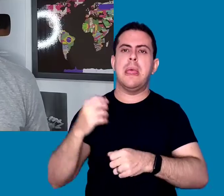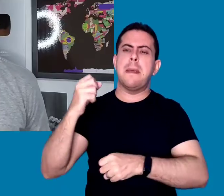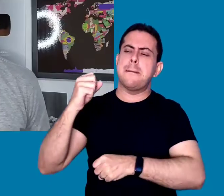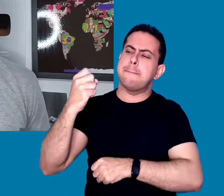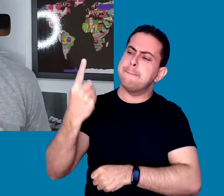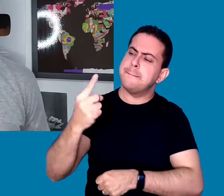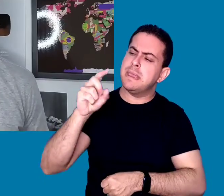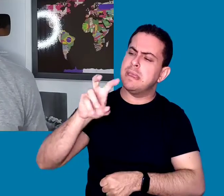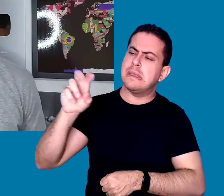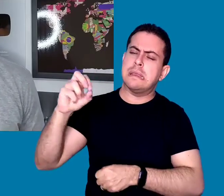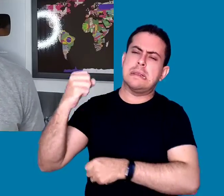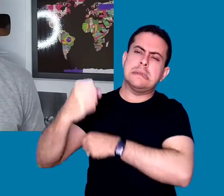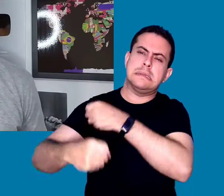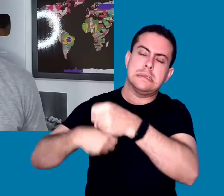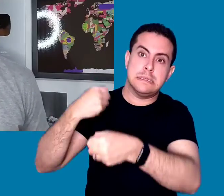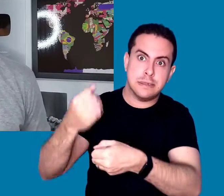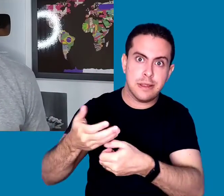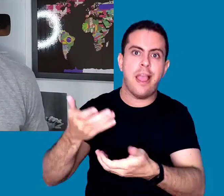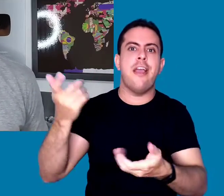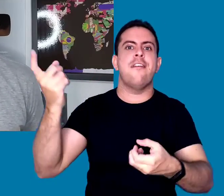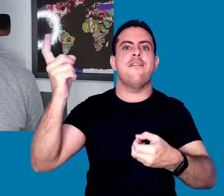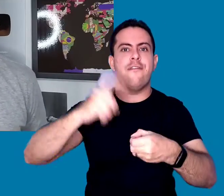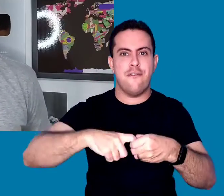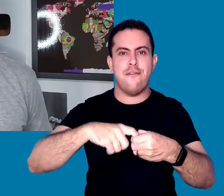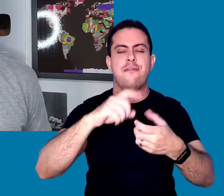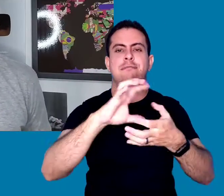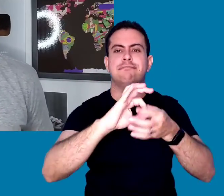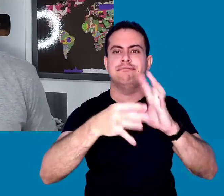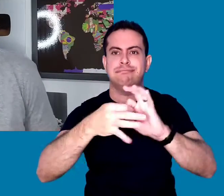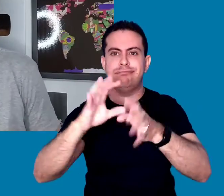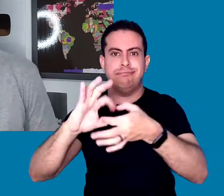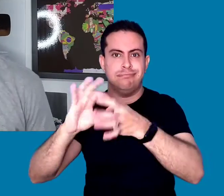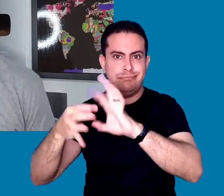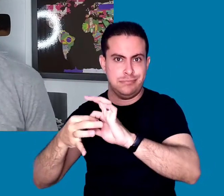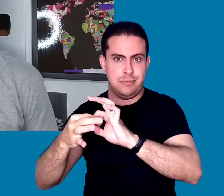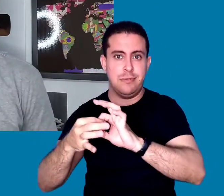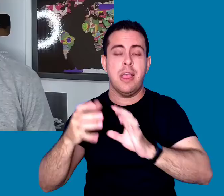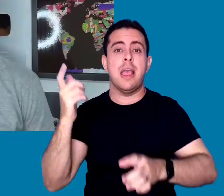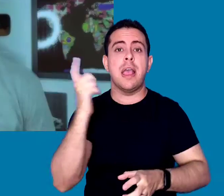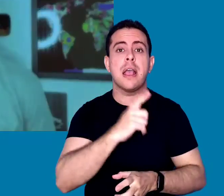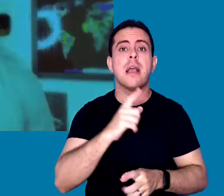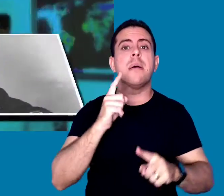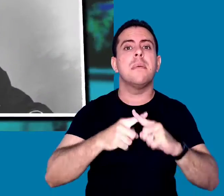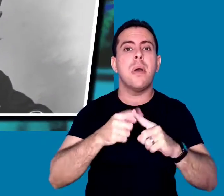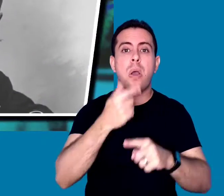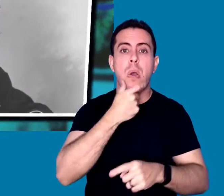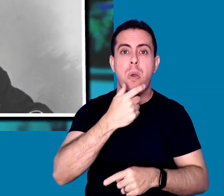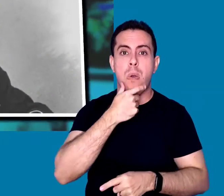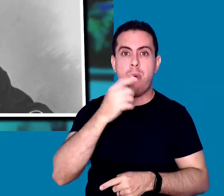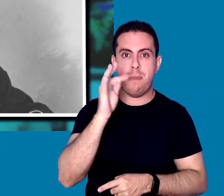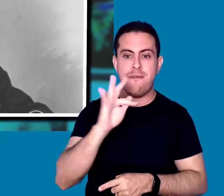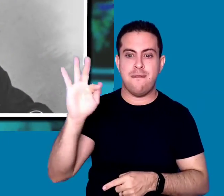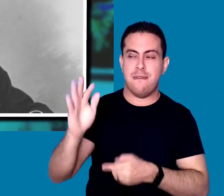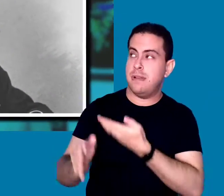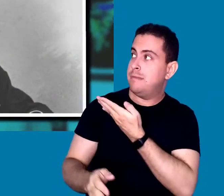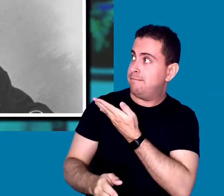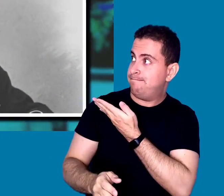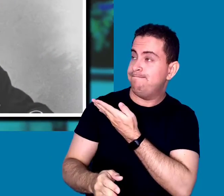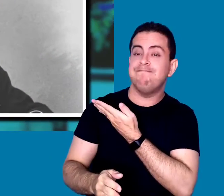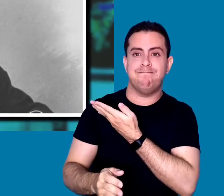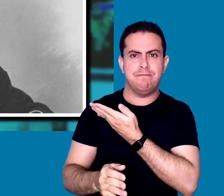Jogos Olímpicos voltassem a acontecer, e só voltaram graças a um francês, o Barão de Coubertin. Ele foi o